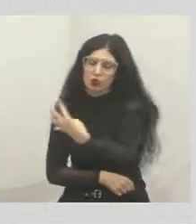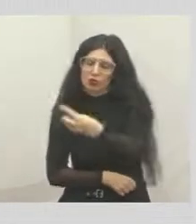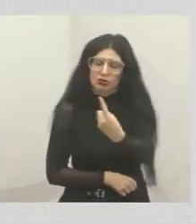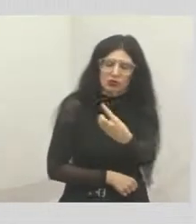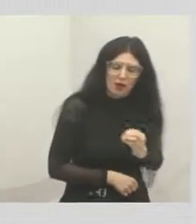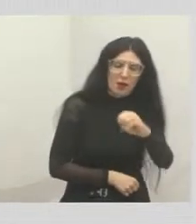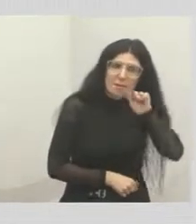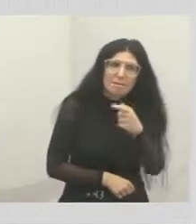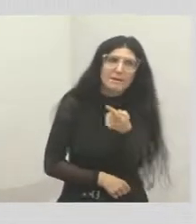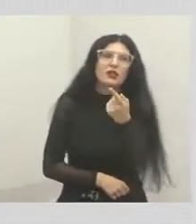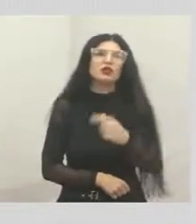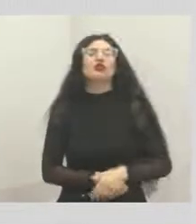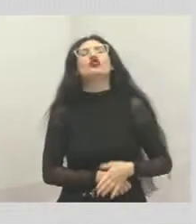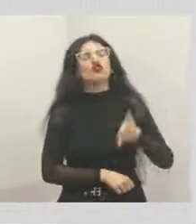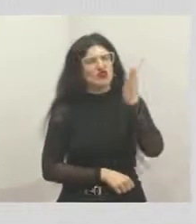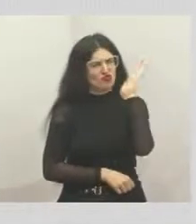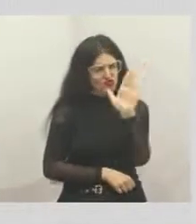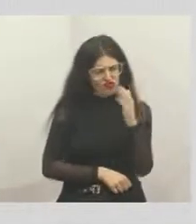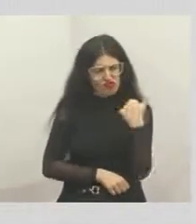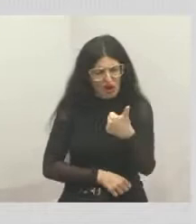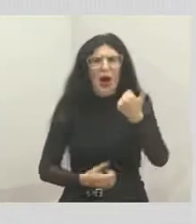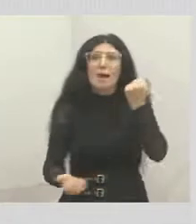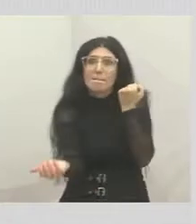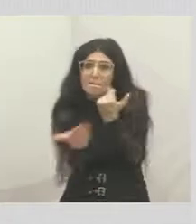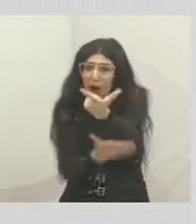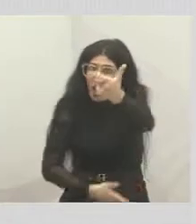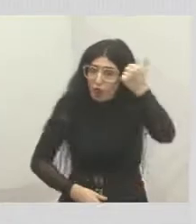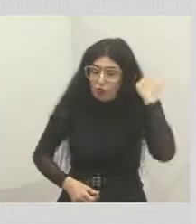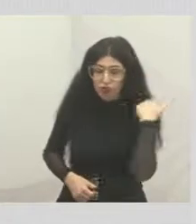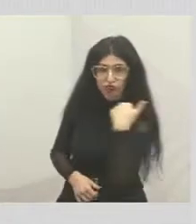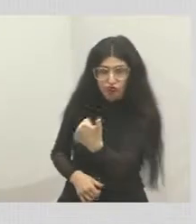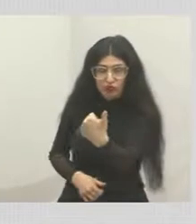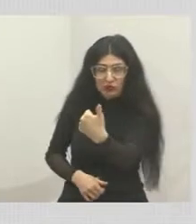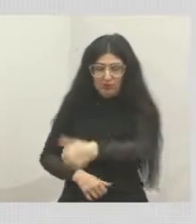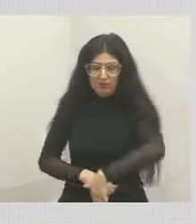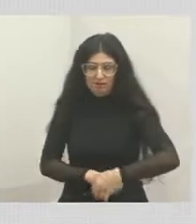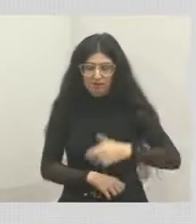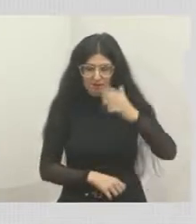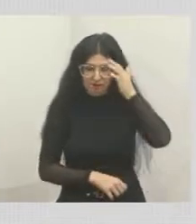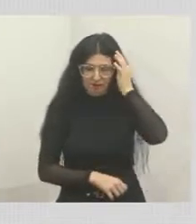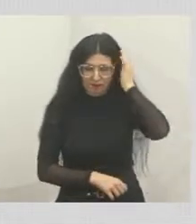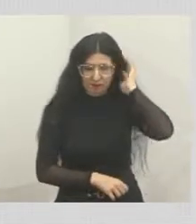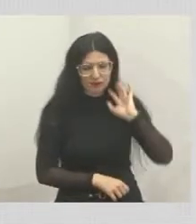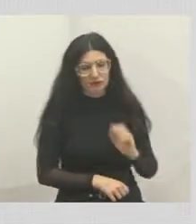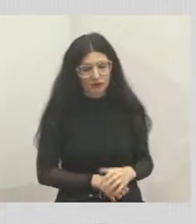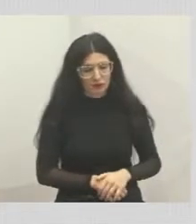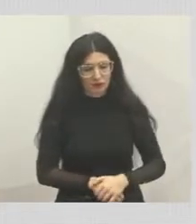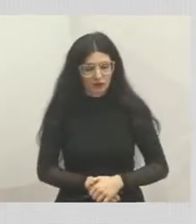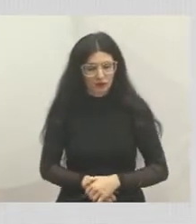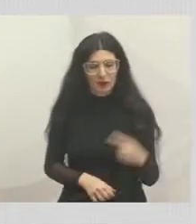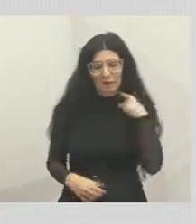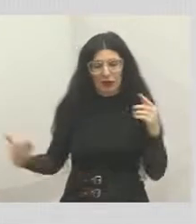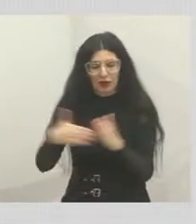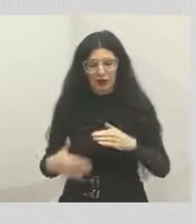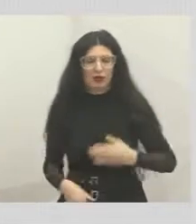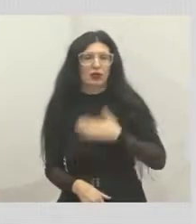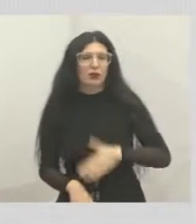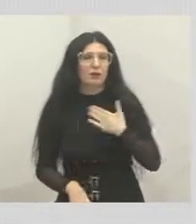222.410.000, e já liquidado até o segundo quadrimestre,